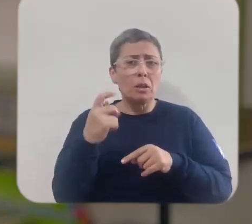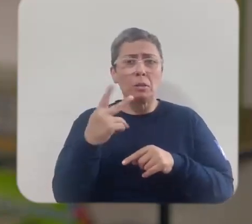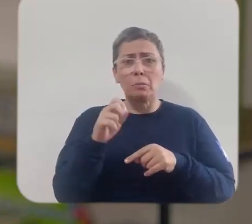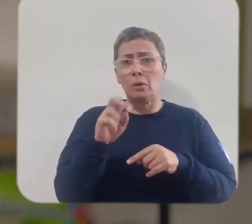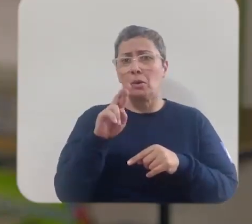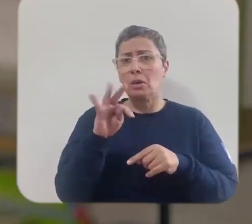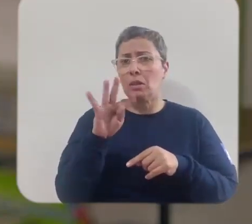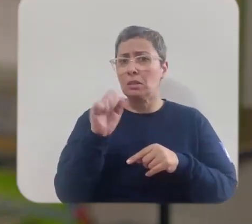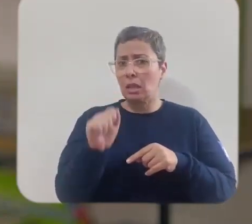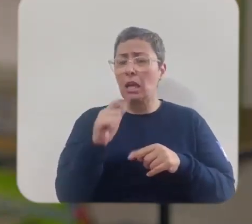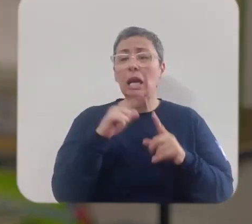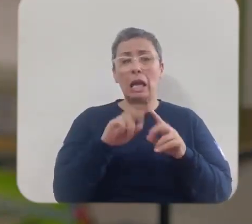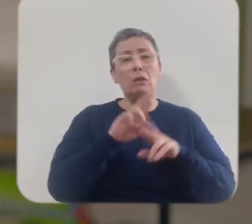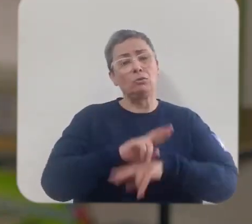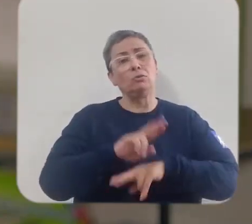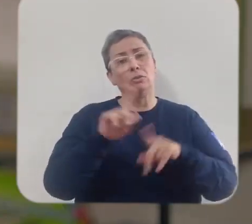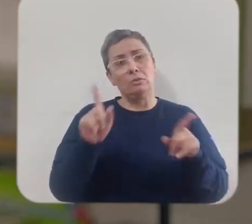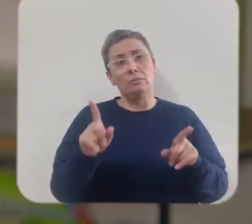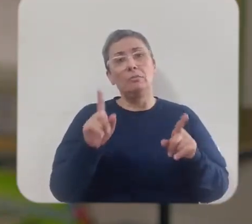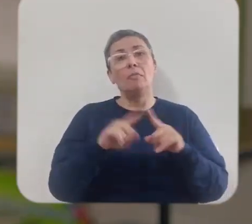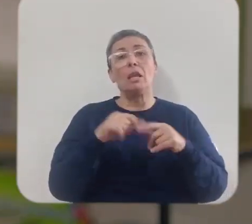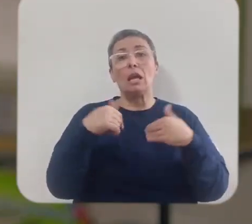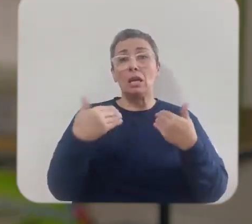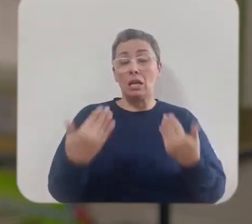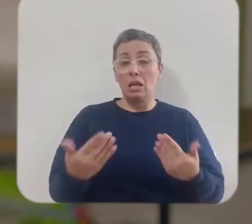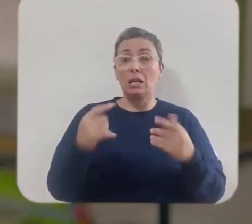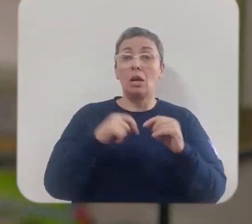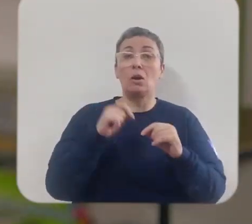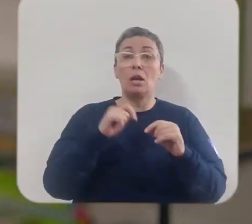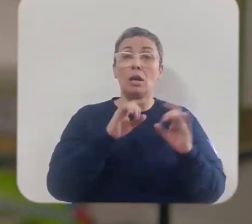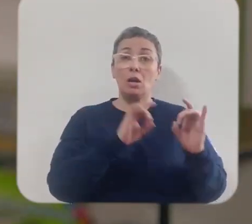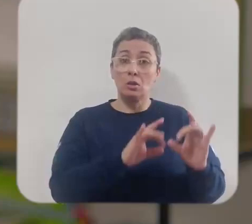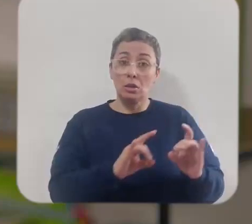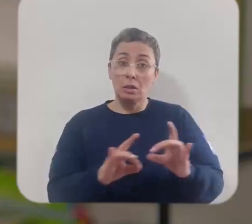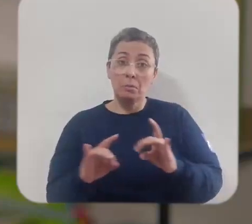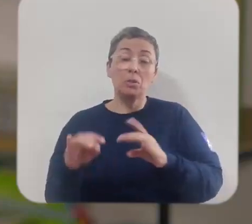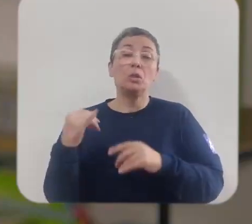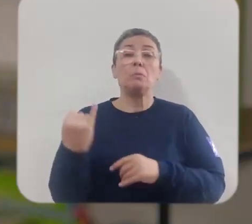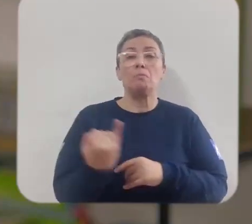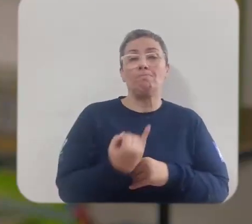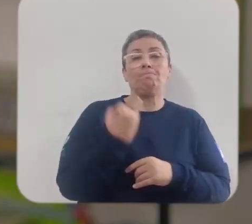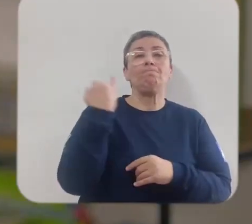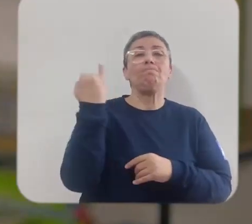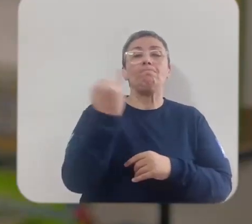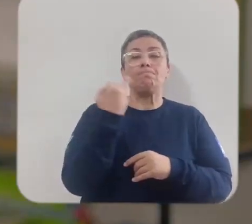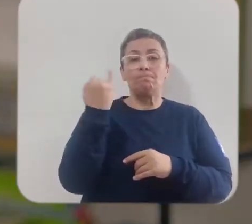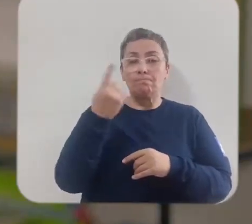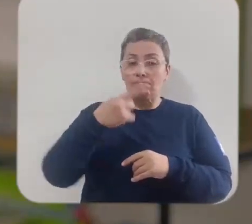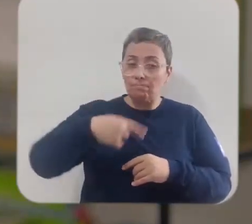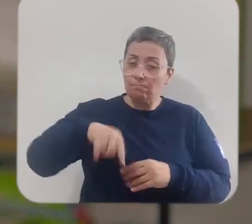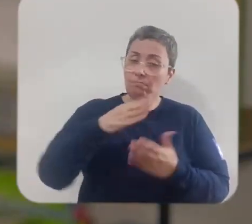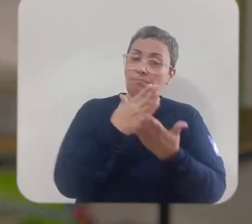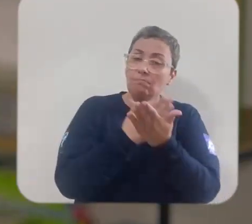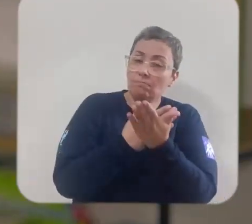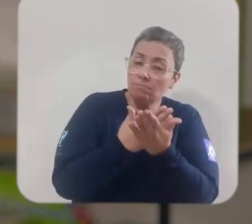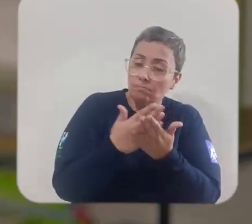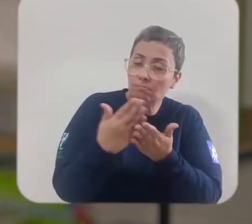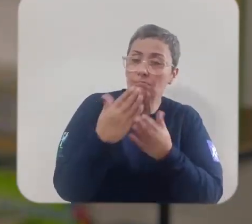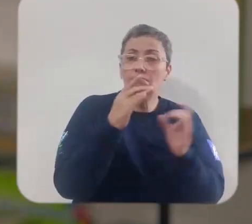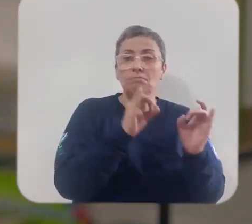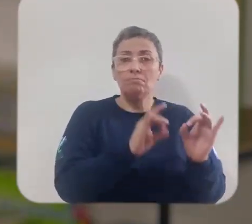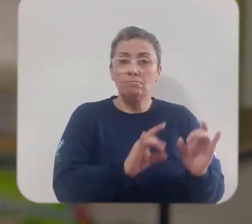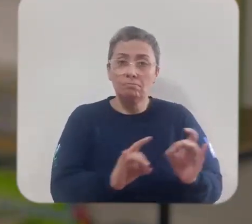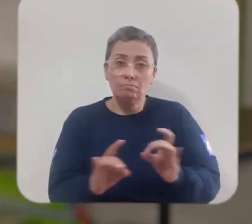sonoro porta, e isso faz toda a diferença, né? Então, a rotina, ela é extremamente importante. Você começa, né,